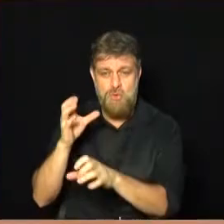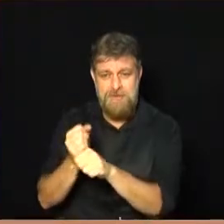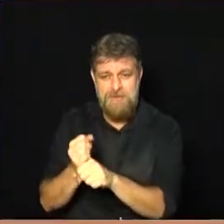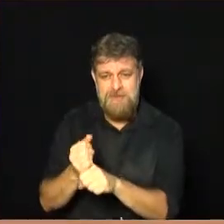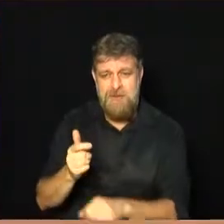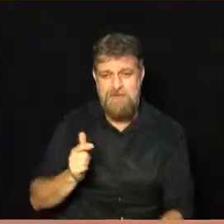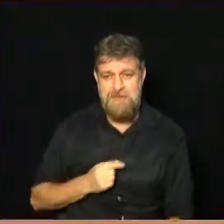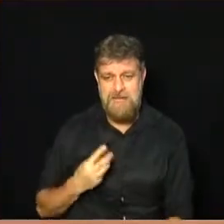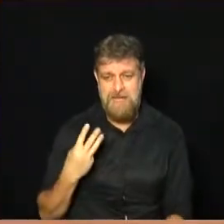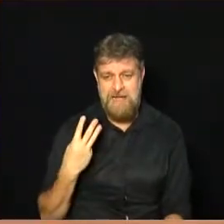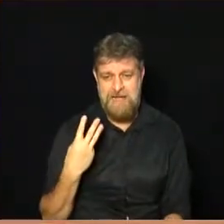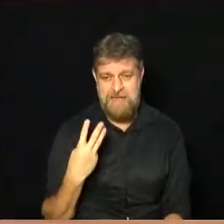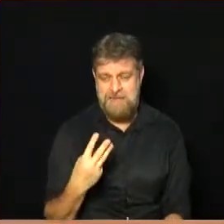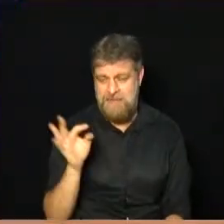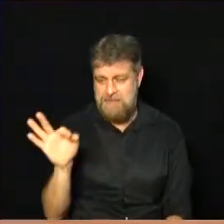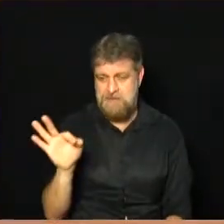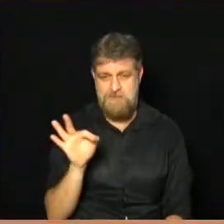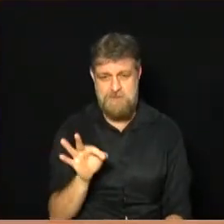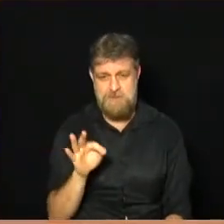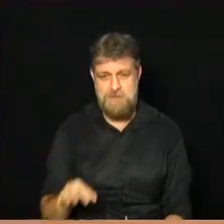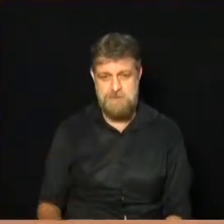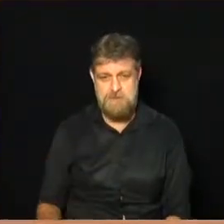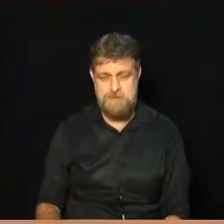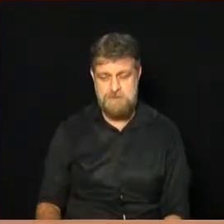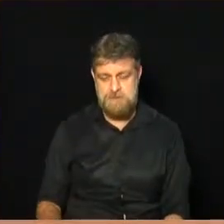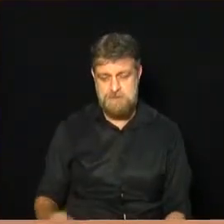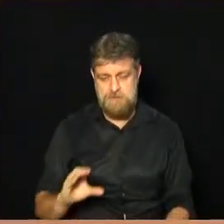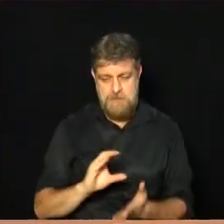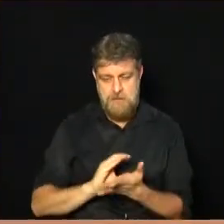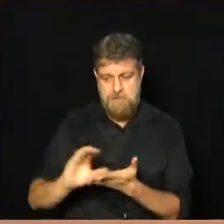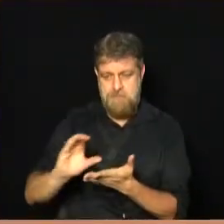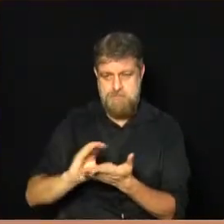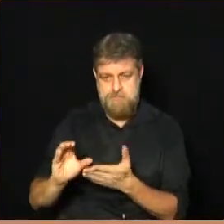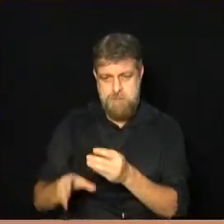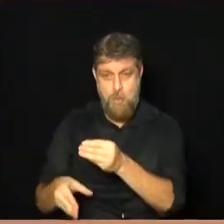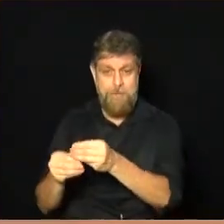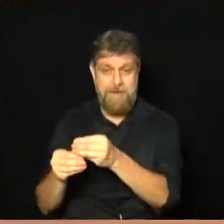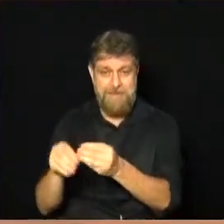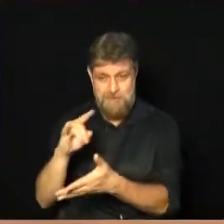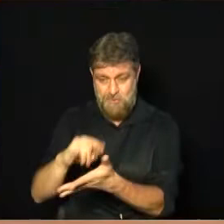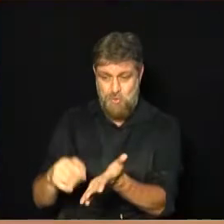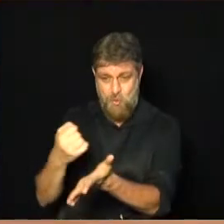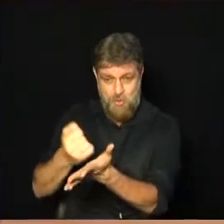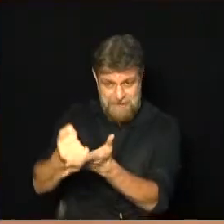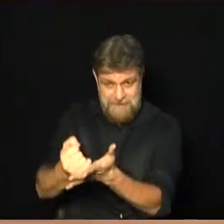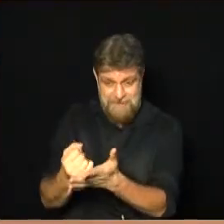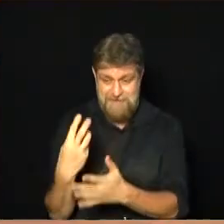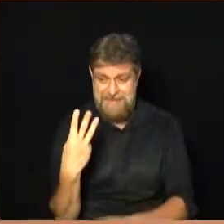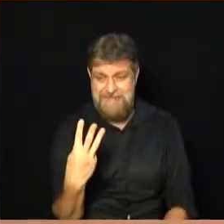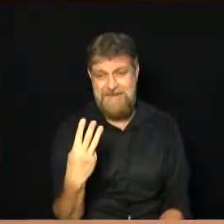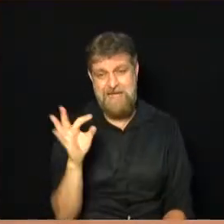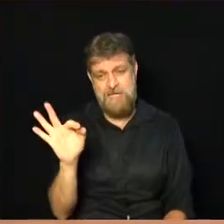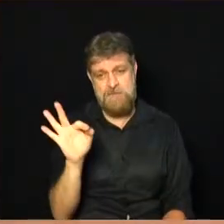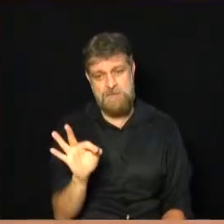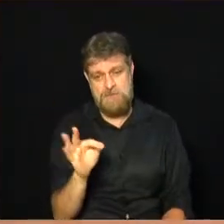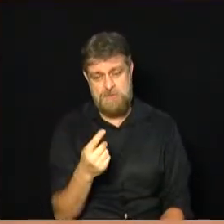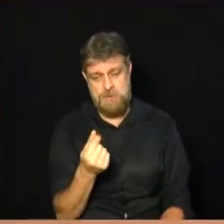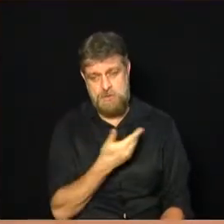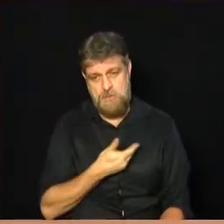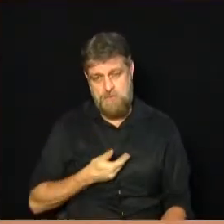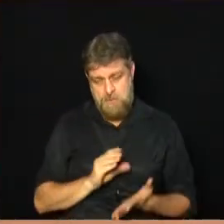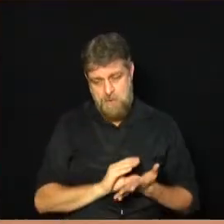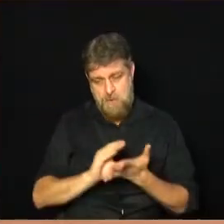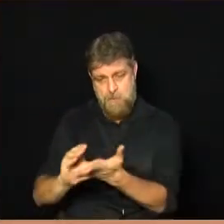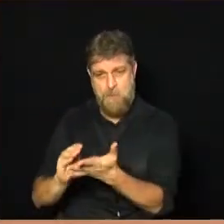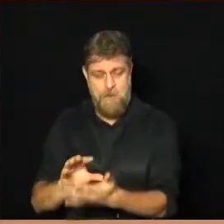nem 3% de aditivos contratuais. E o que a Prefeitura fez foi o